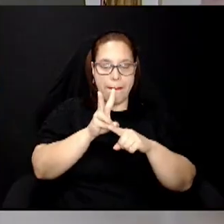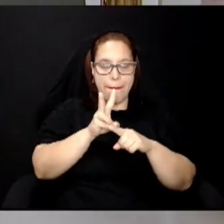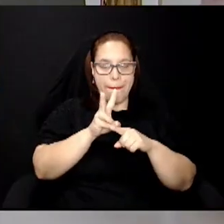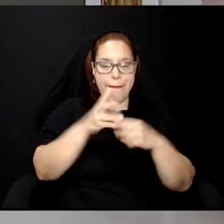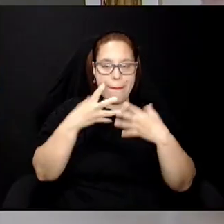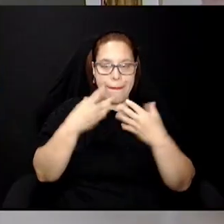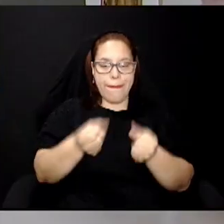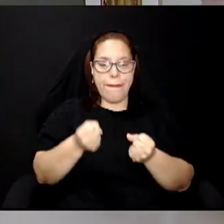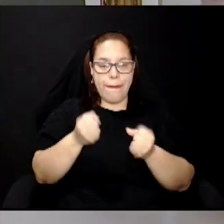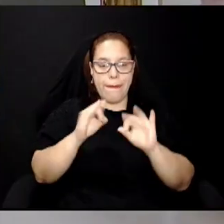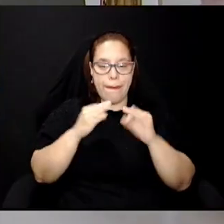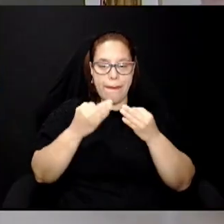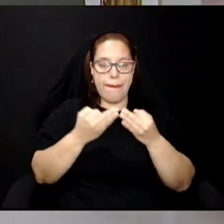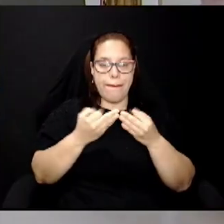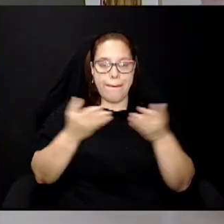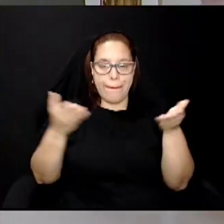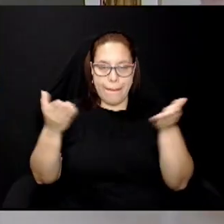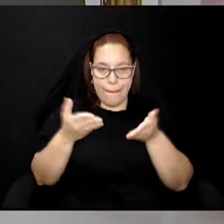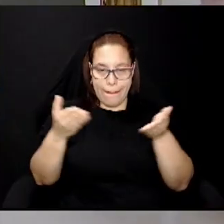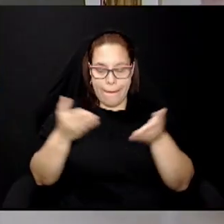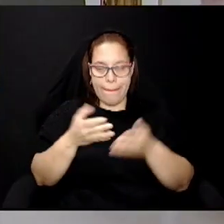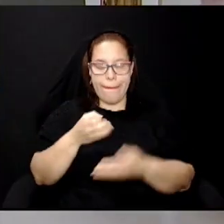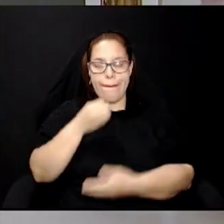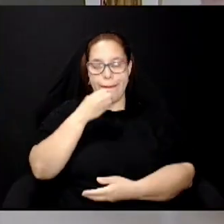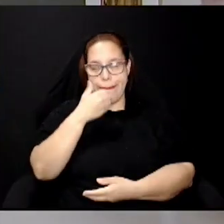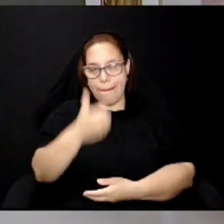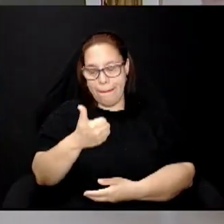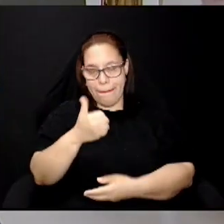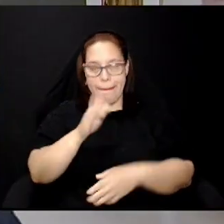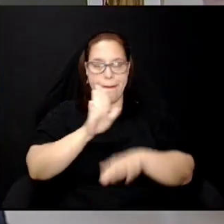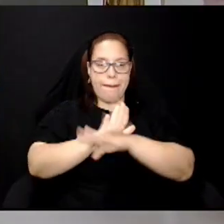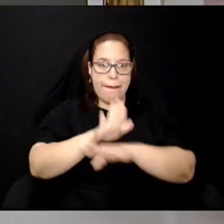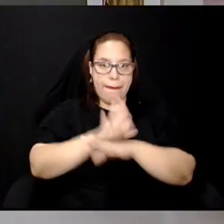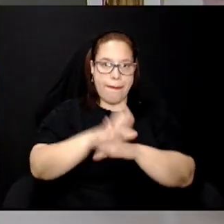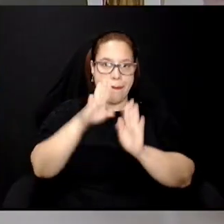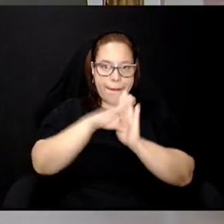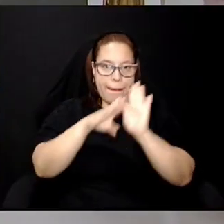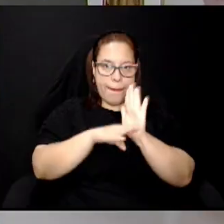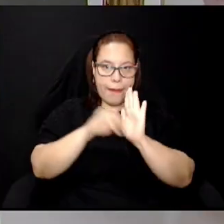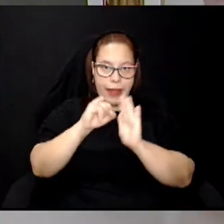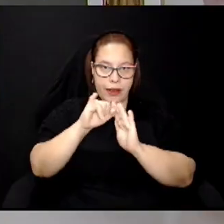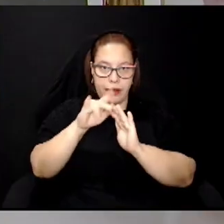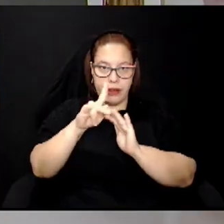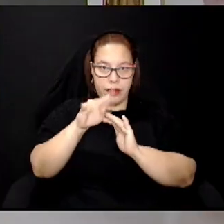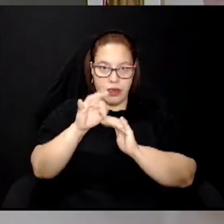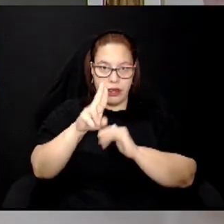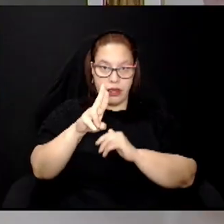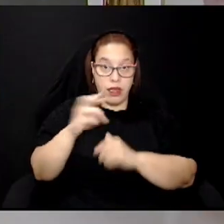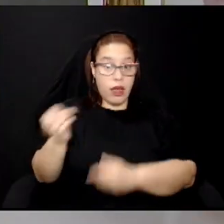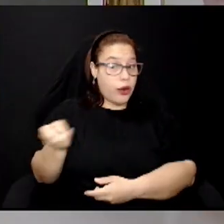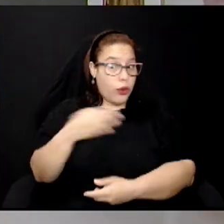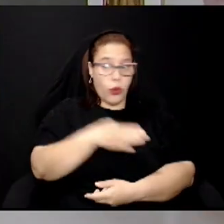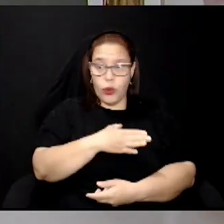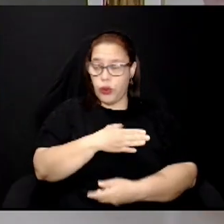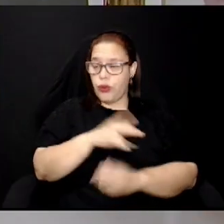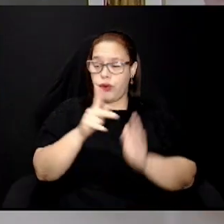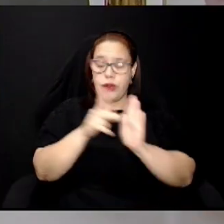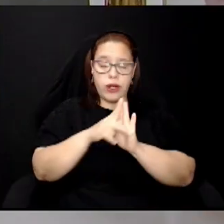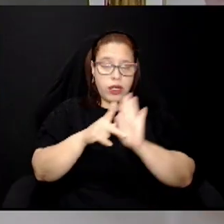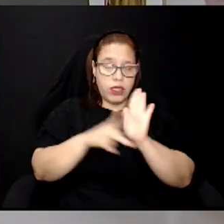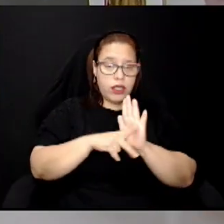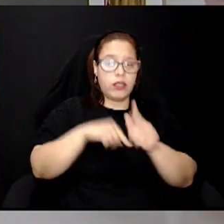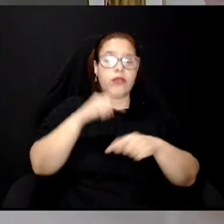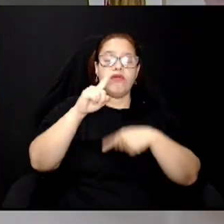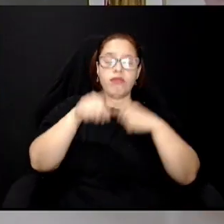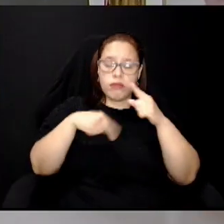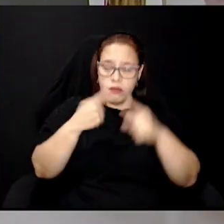família. E agora, esse benefício que vai conceder o desconto no IPTU. É inédito em Campinas, é um projeto revolucionário que